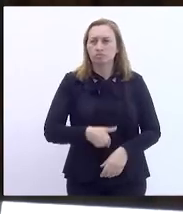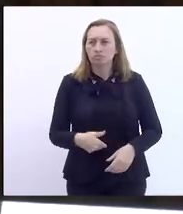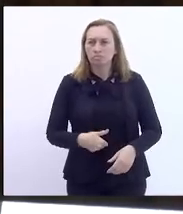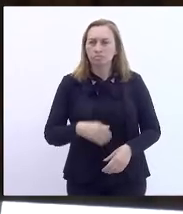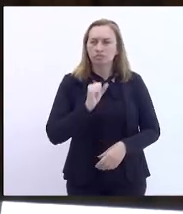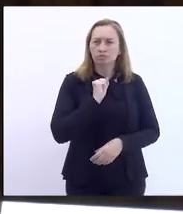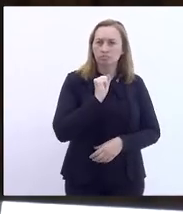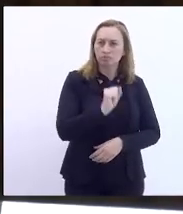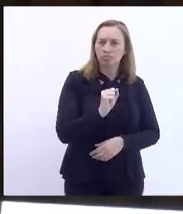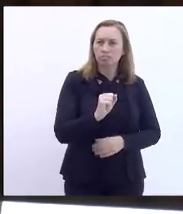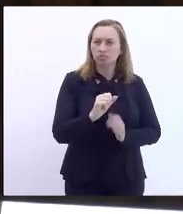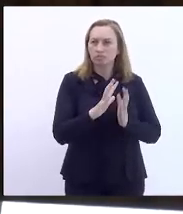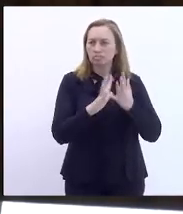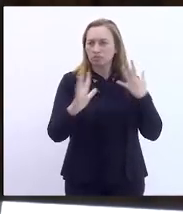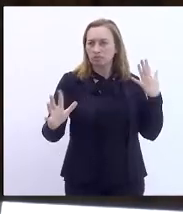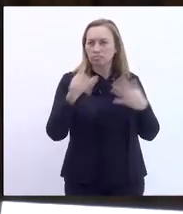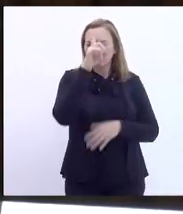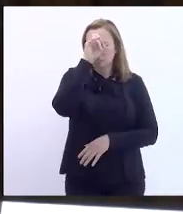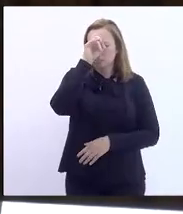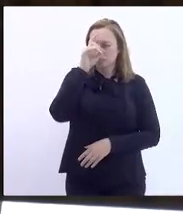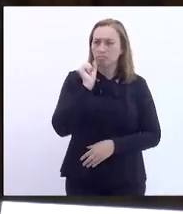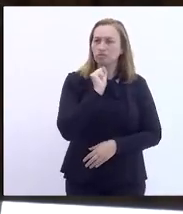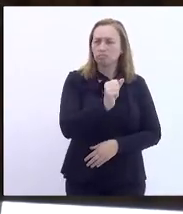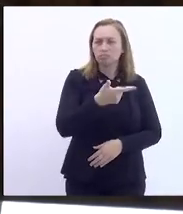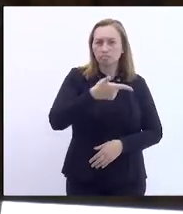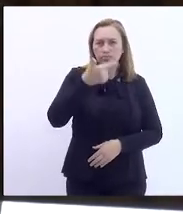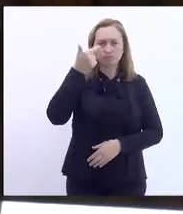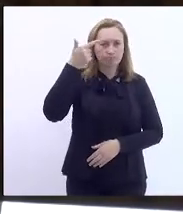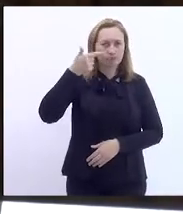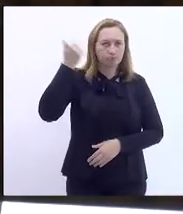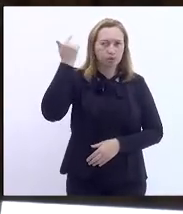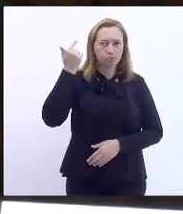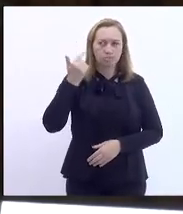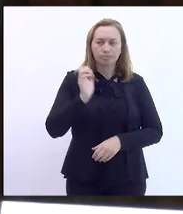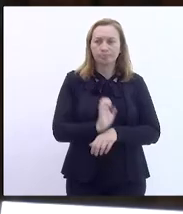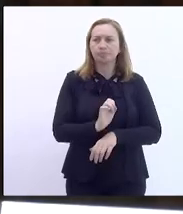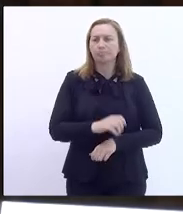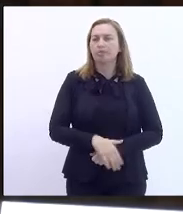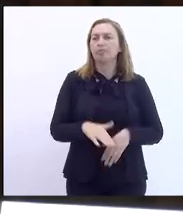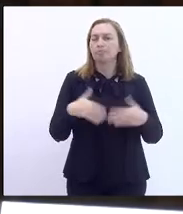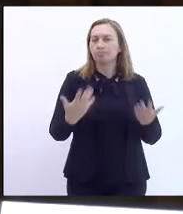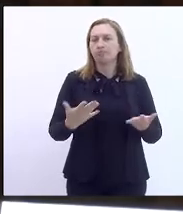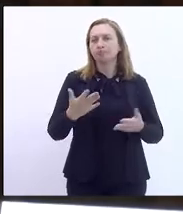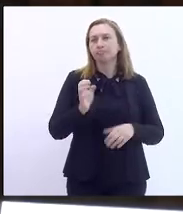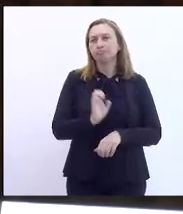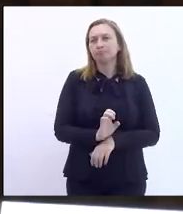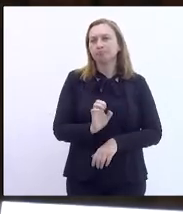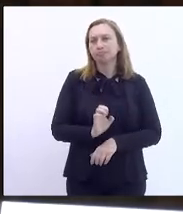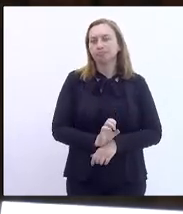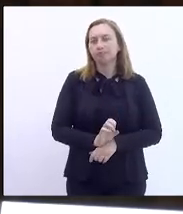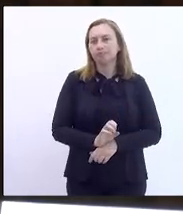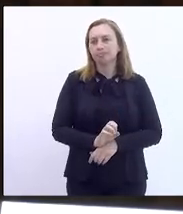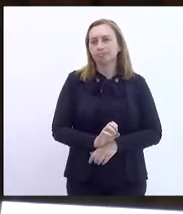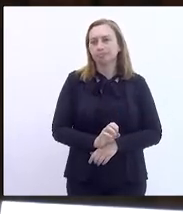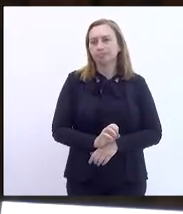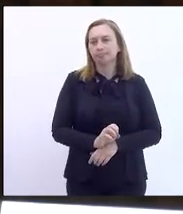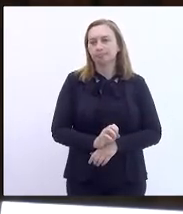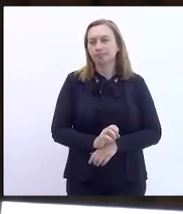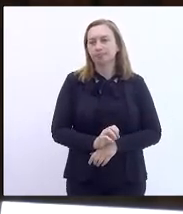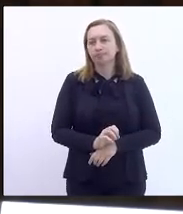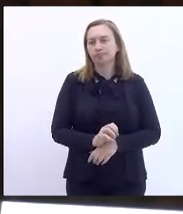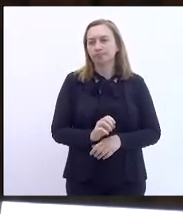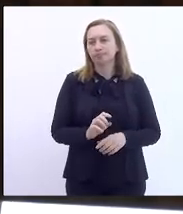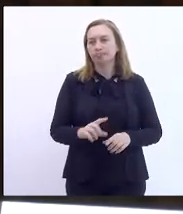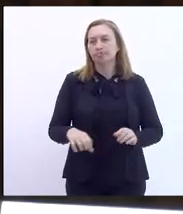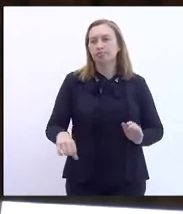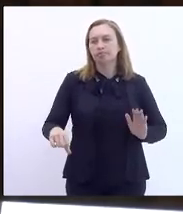você não mata na feira dos Hospital você mata com um tiro de fuzil do Estado estão estado é o maior violador